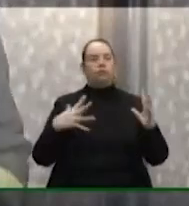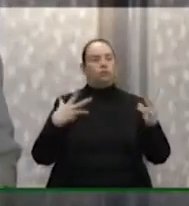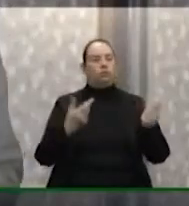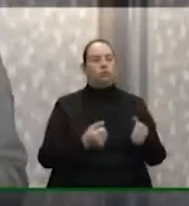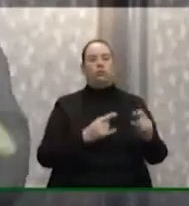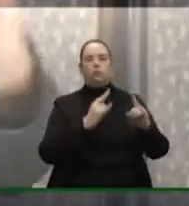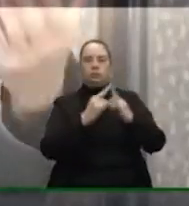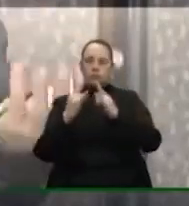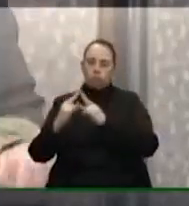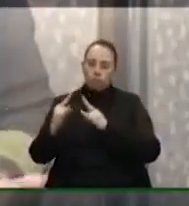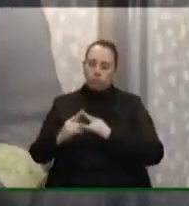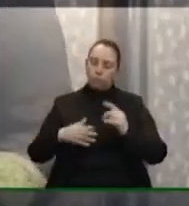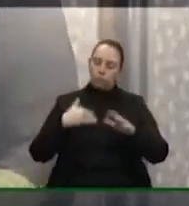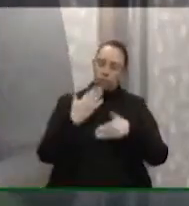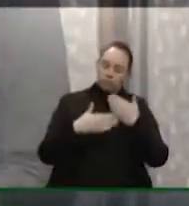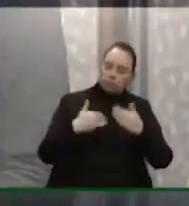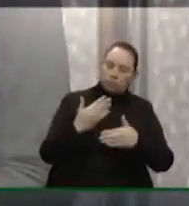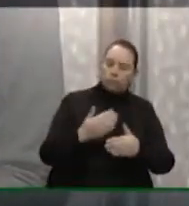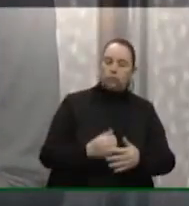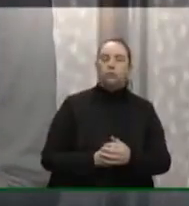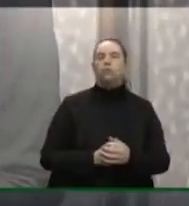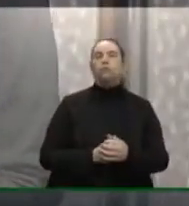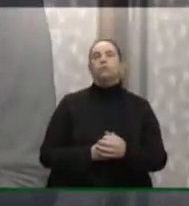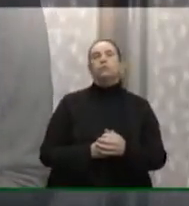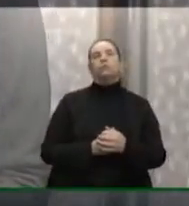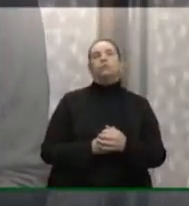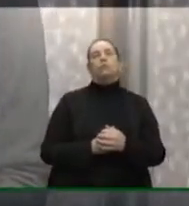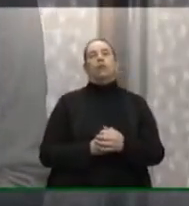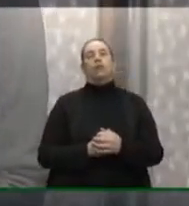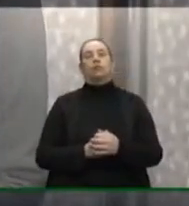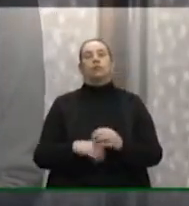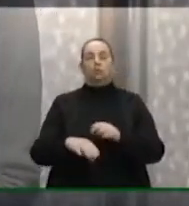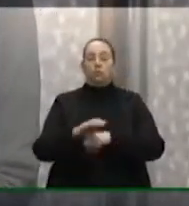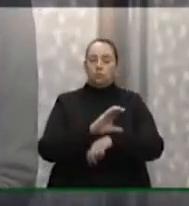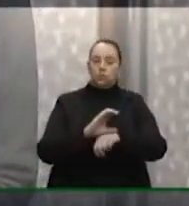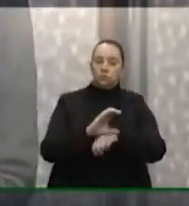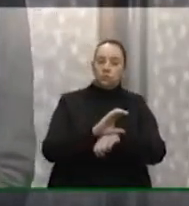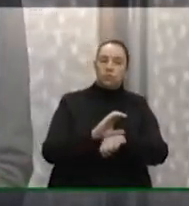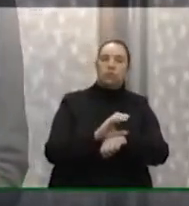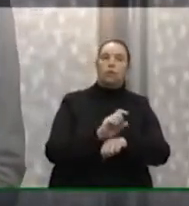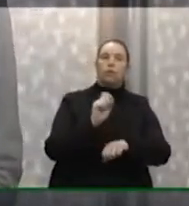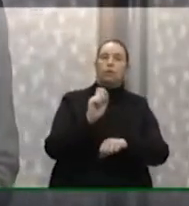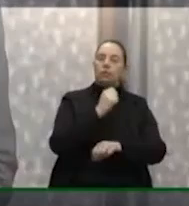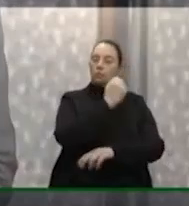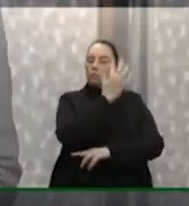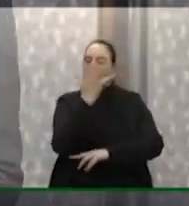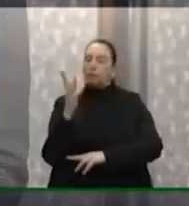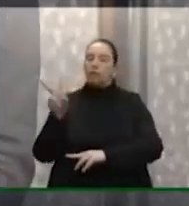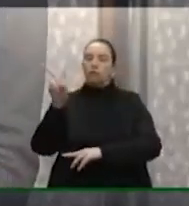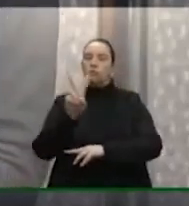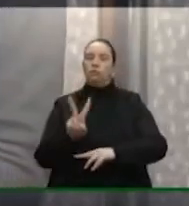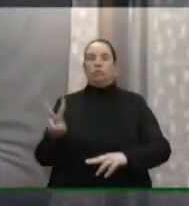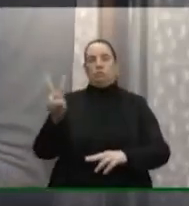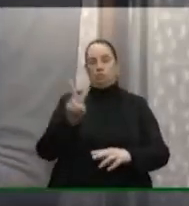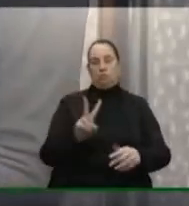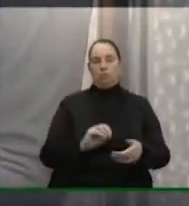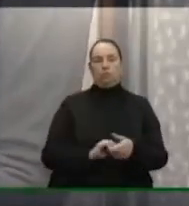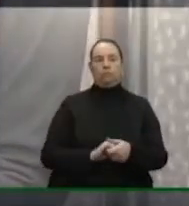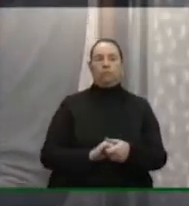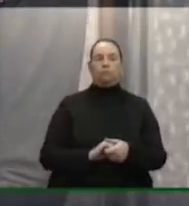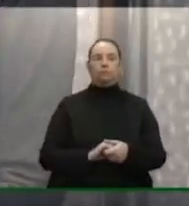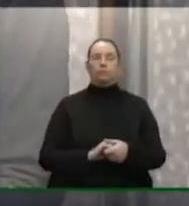num processo estão num processo de Constituição do Atlas Ambiental de Viamão desvelando